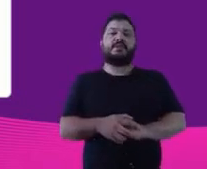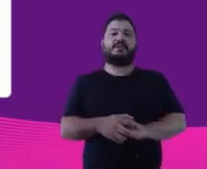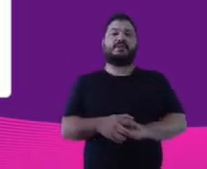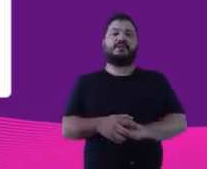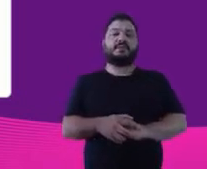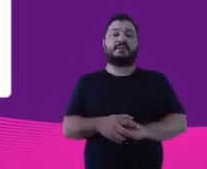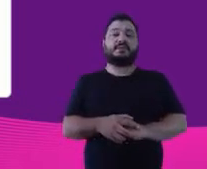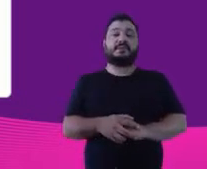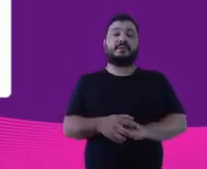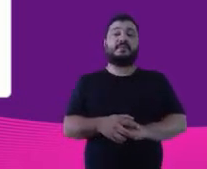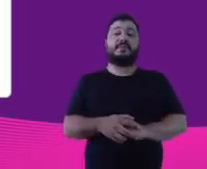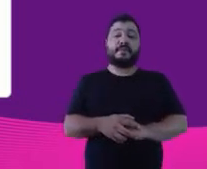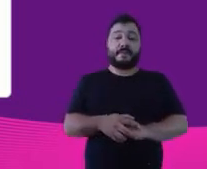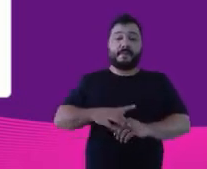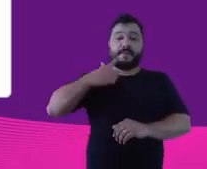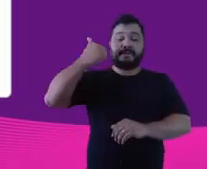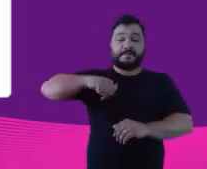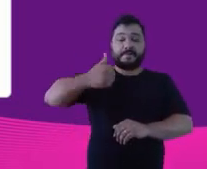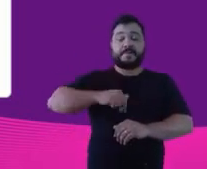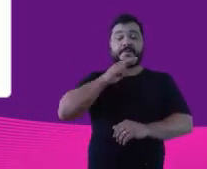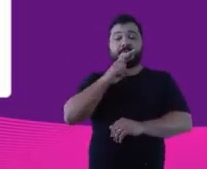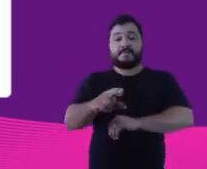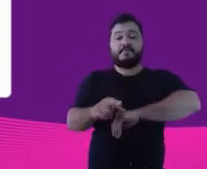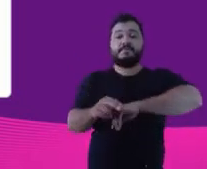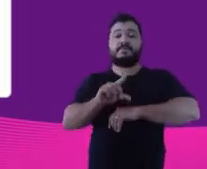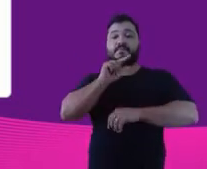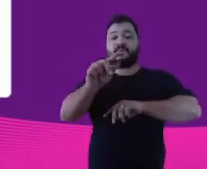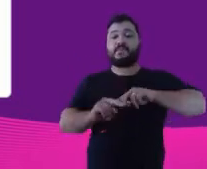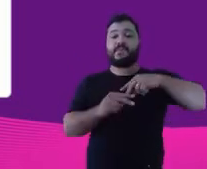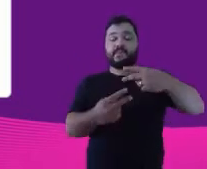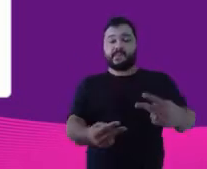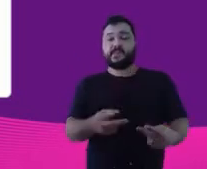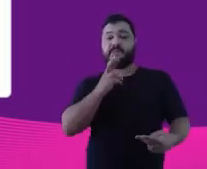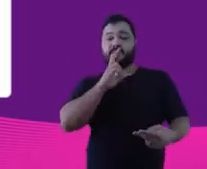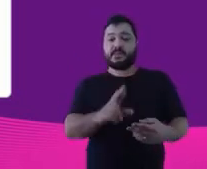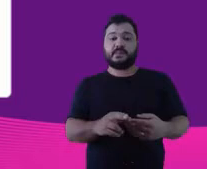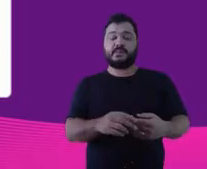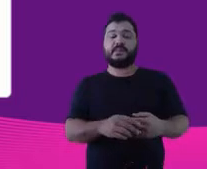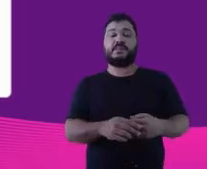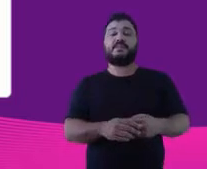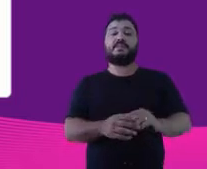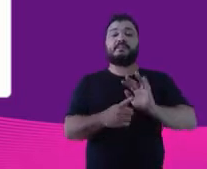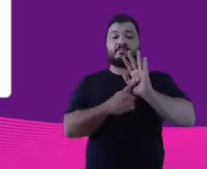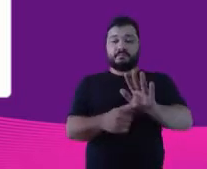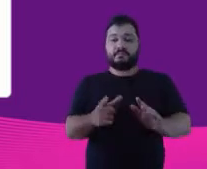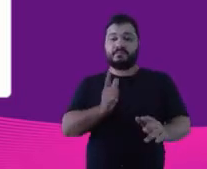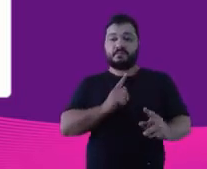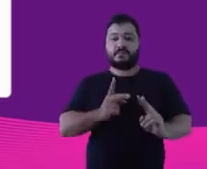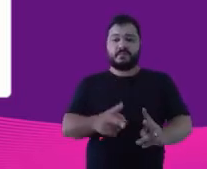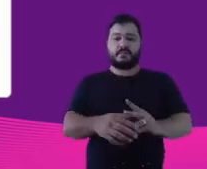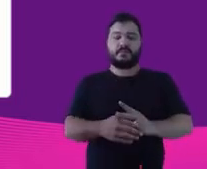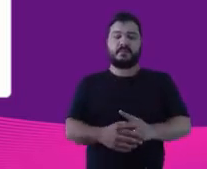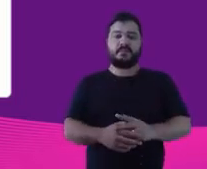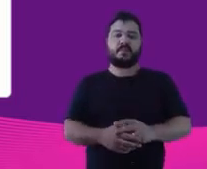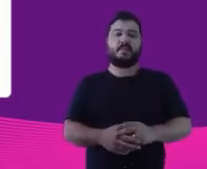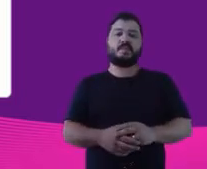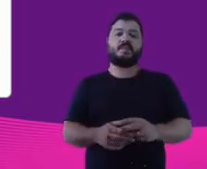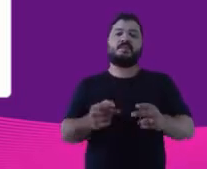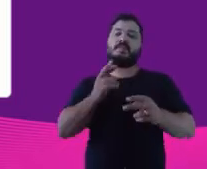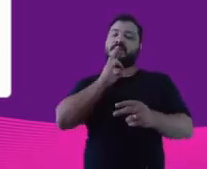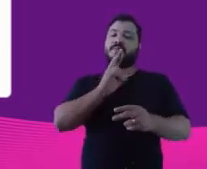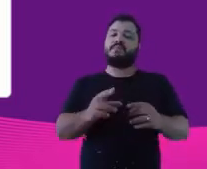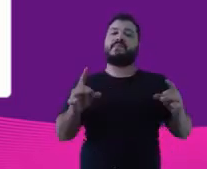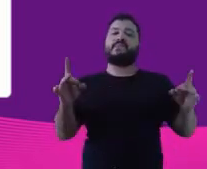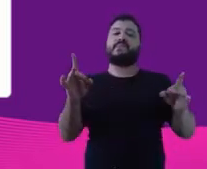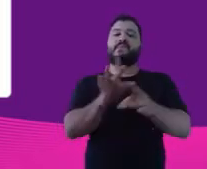Em relação à avaliação de resposta após o transplante, esse paciente, ele manteve, na verdade, essa sua resposta